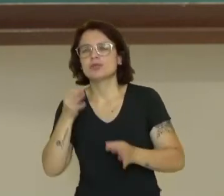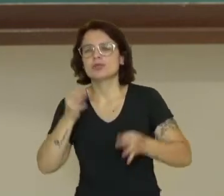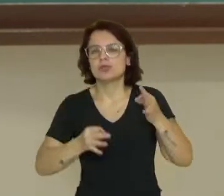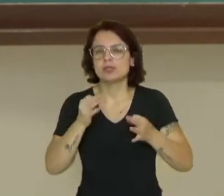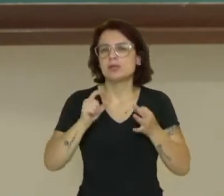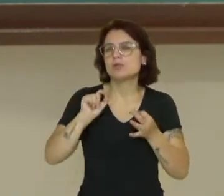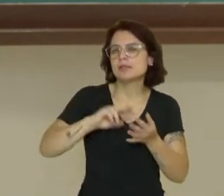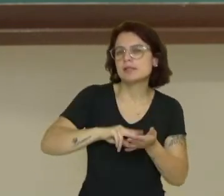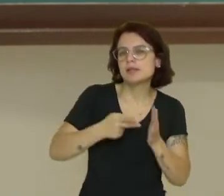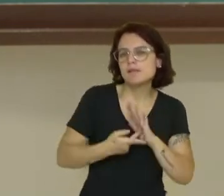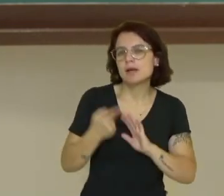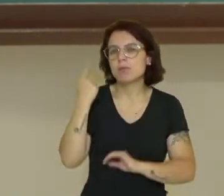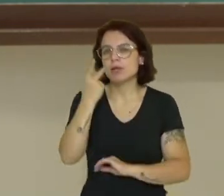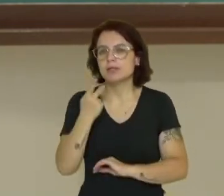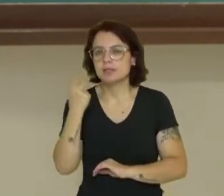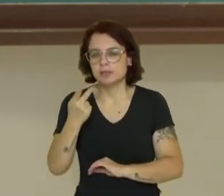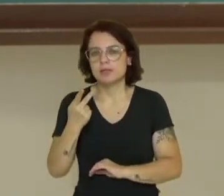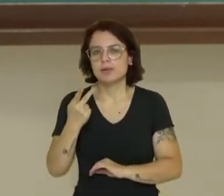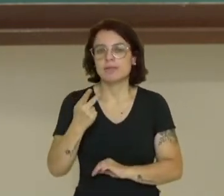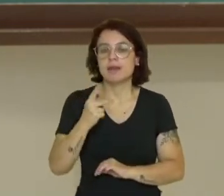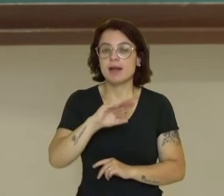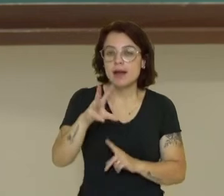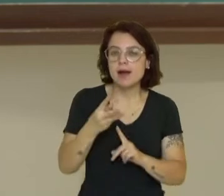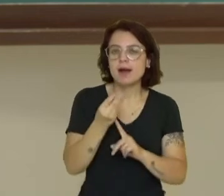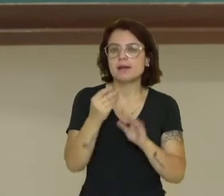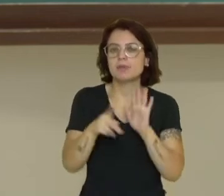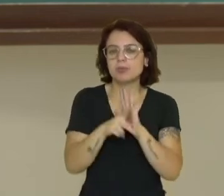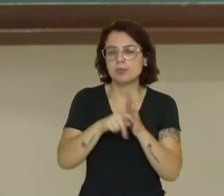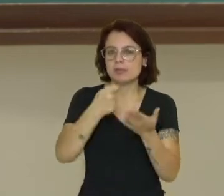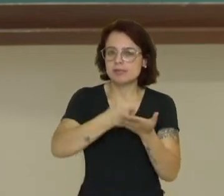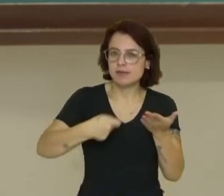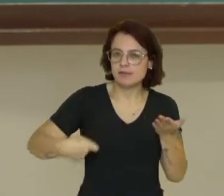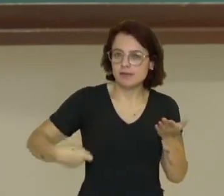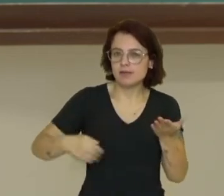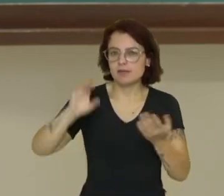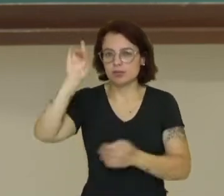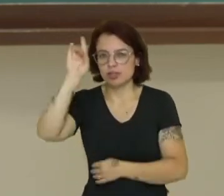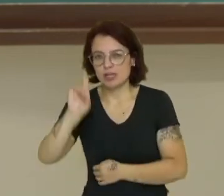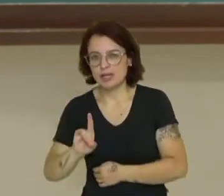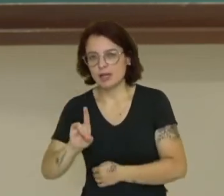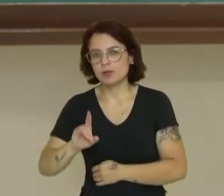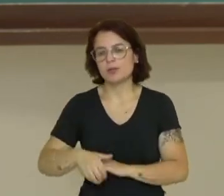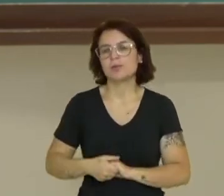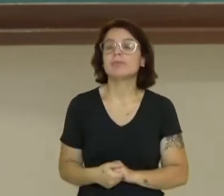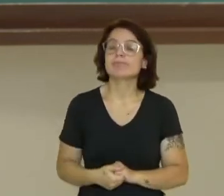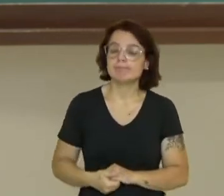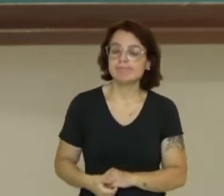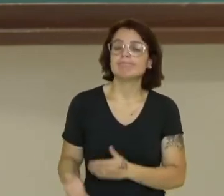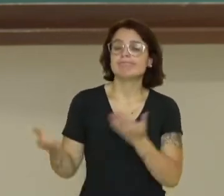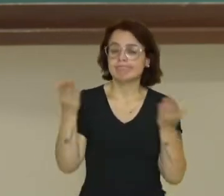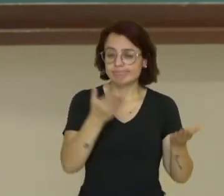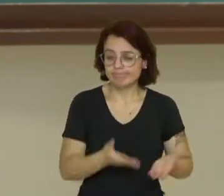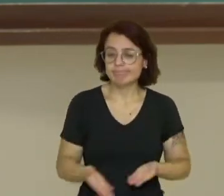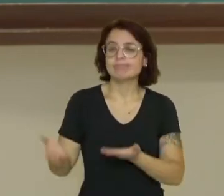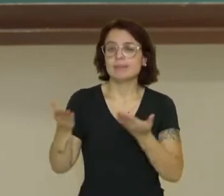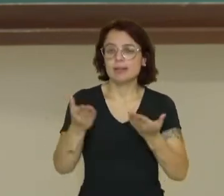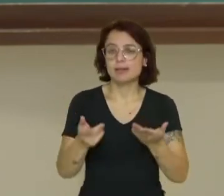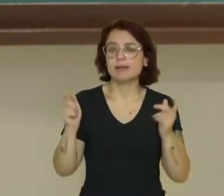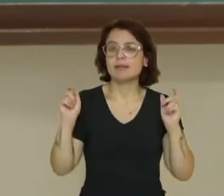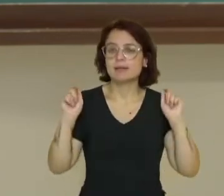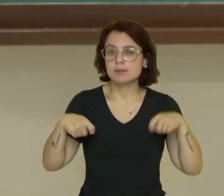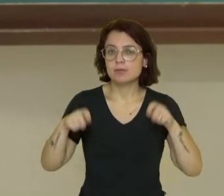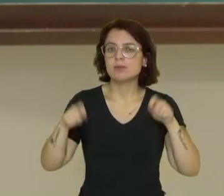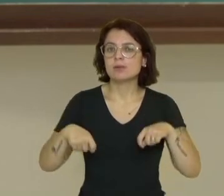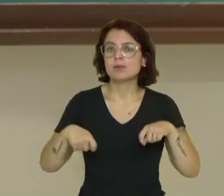é política, né? A arte da retórica, o direito, isso dá a ele, né, uma